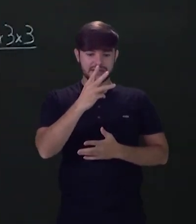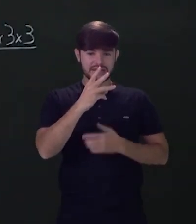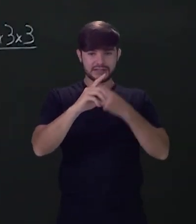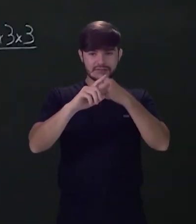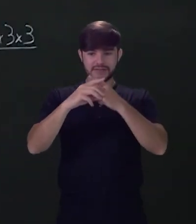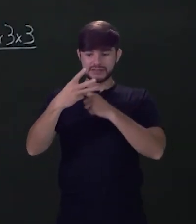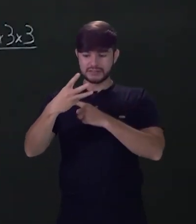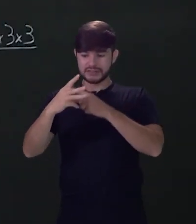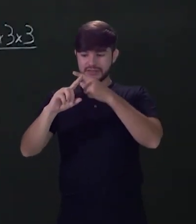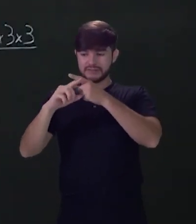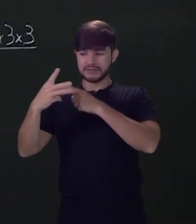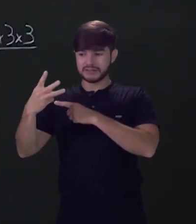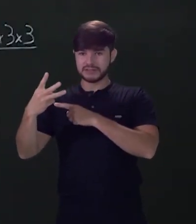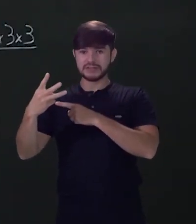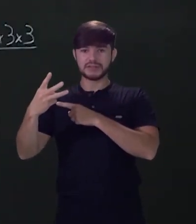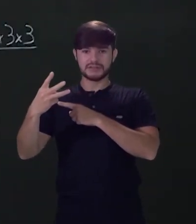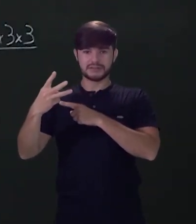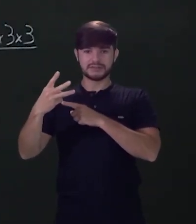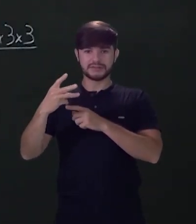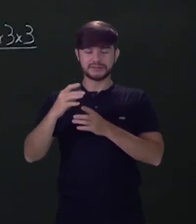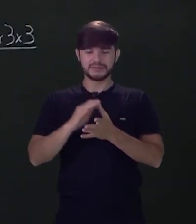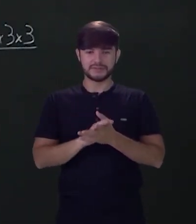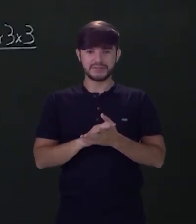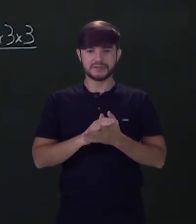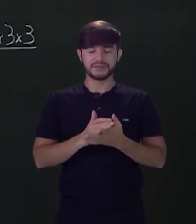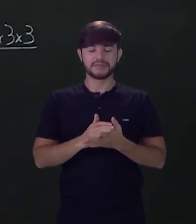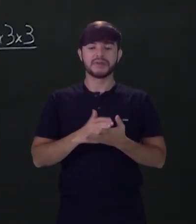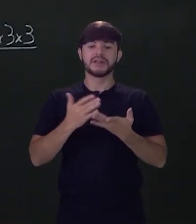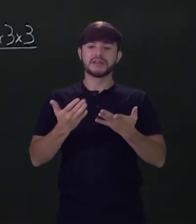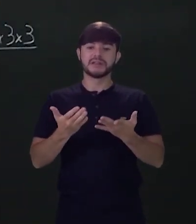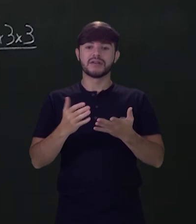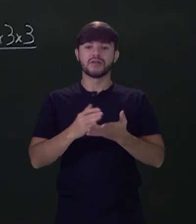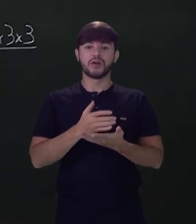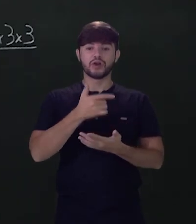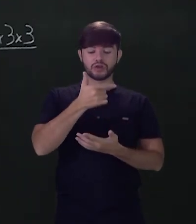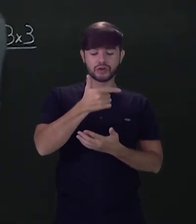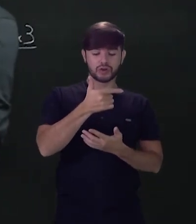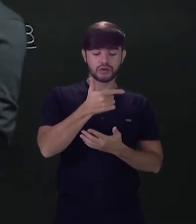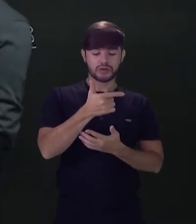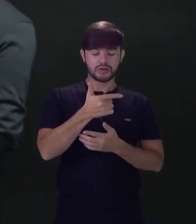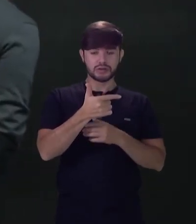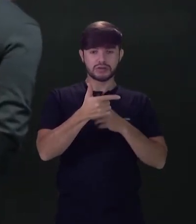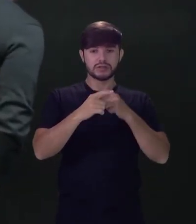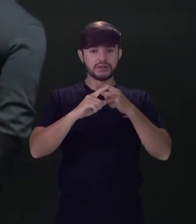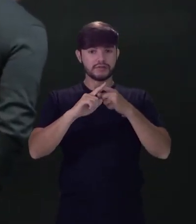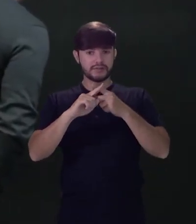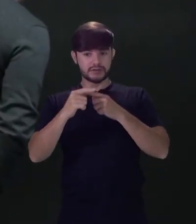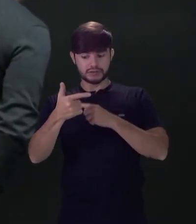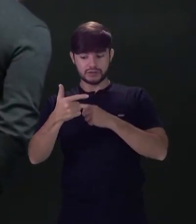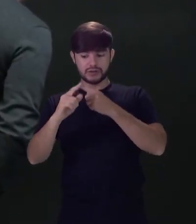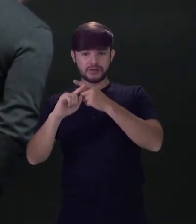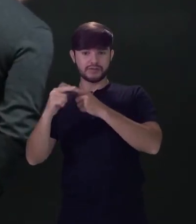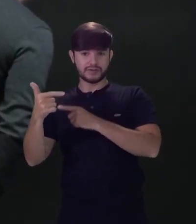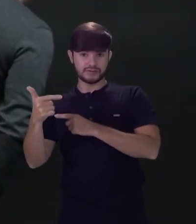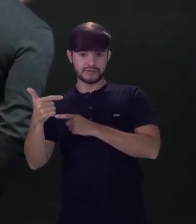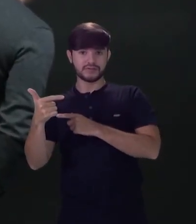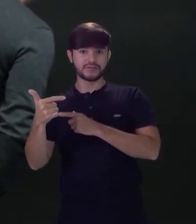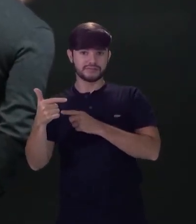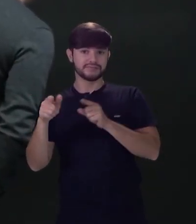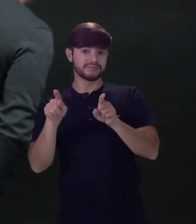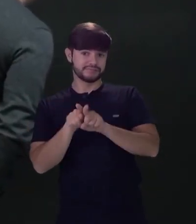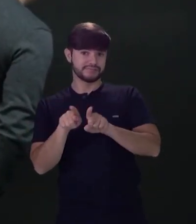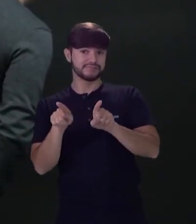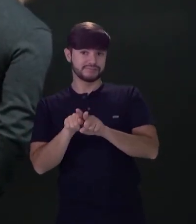repetisse 3 vezes e multiplicasse todas elas. Assim como 2 ao cubo equivale a 2,